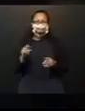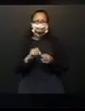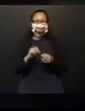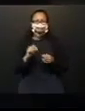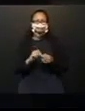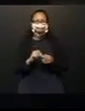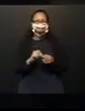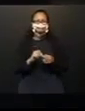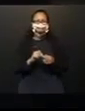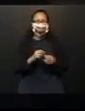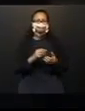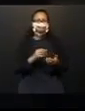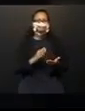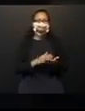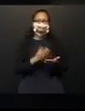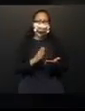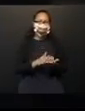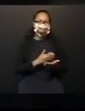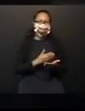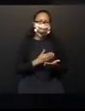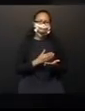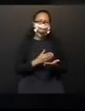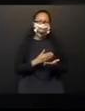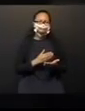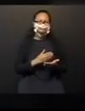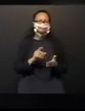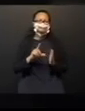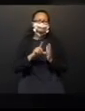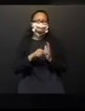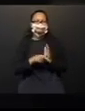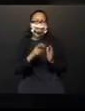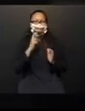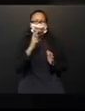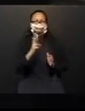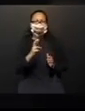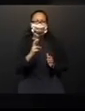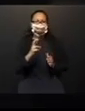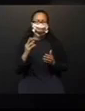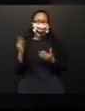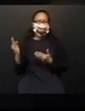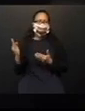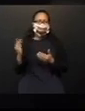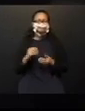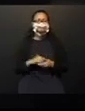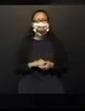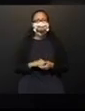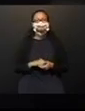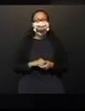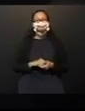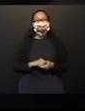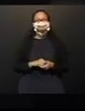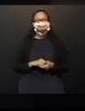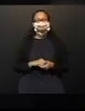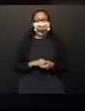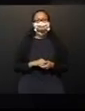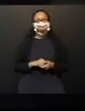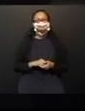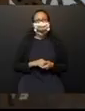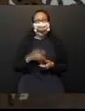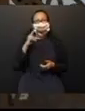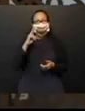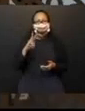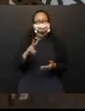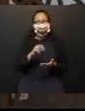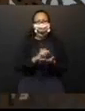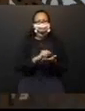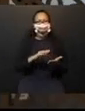as adições e depois vai pôr o resultado aqui, tá? Tranquilinho. Olha lá a 2.